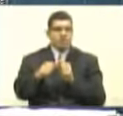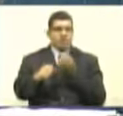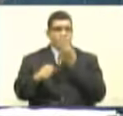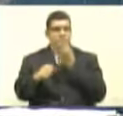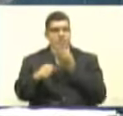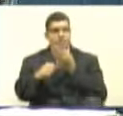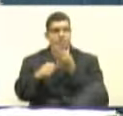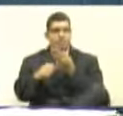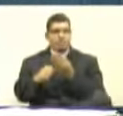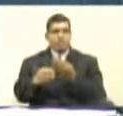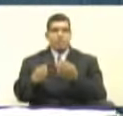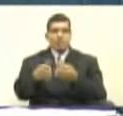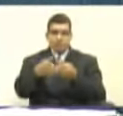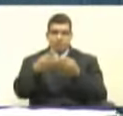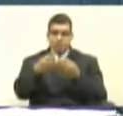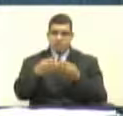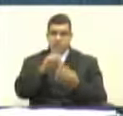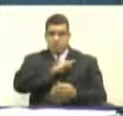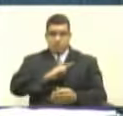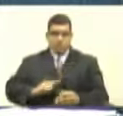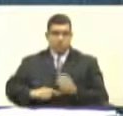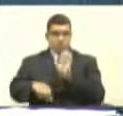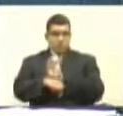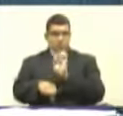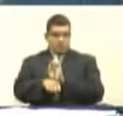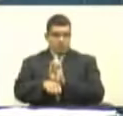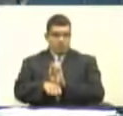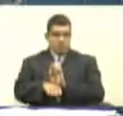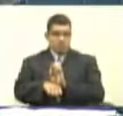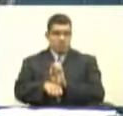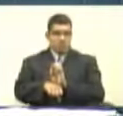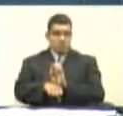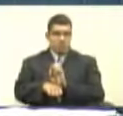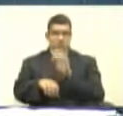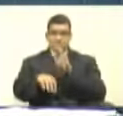Esse é o apelo que eu faço ao governador do Estado, que